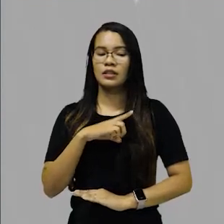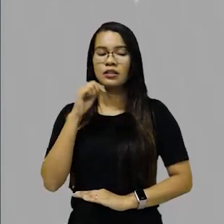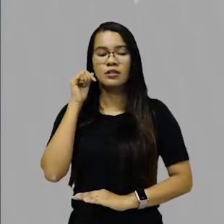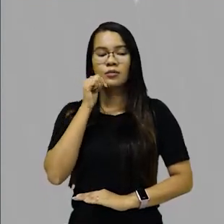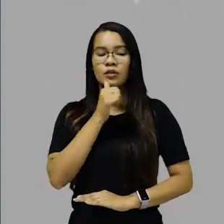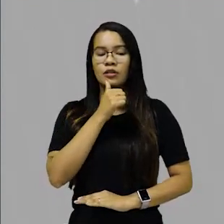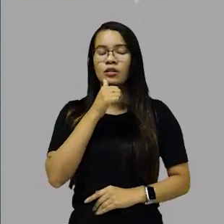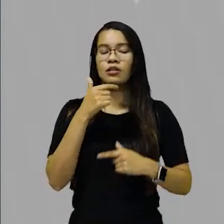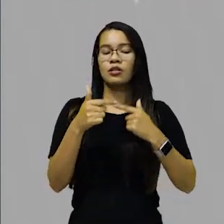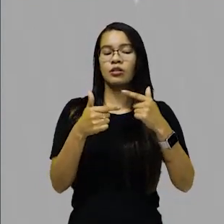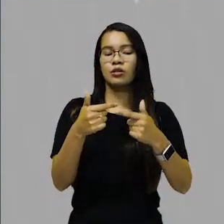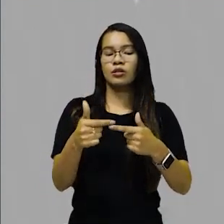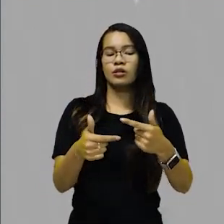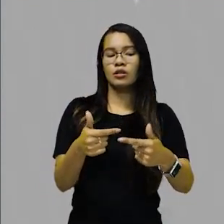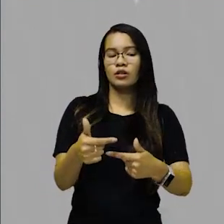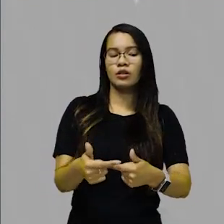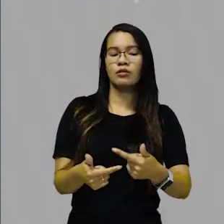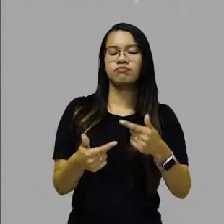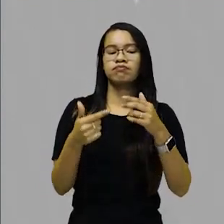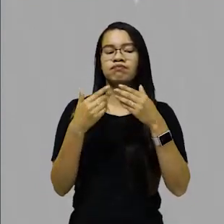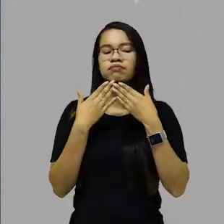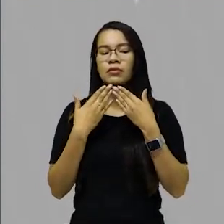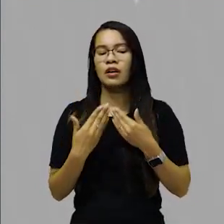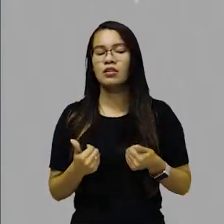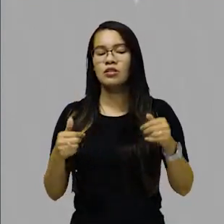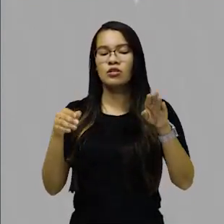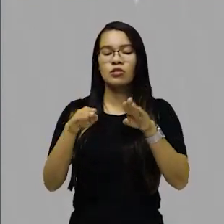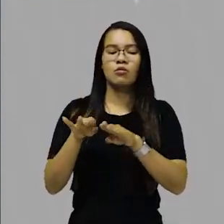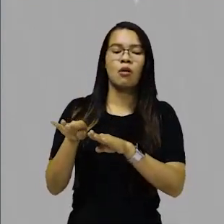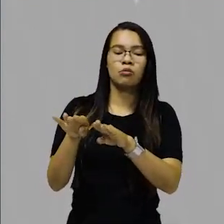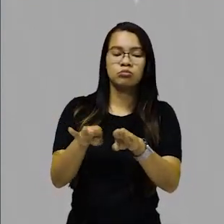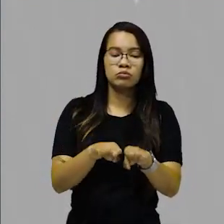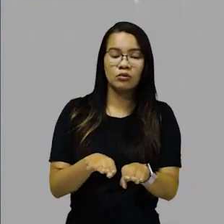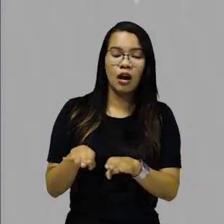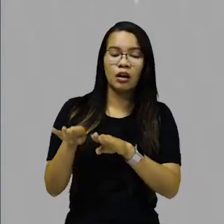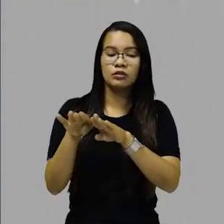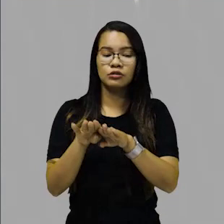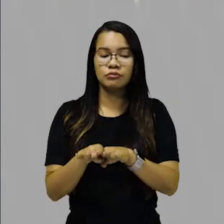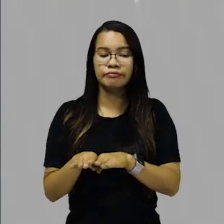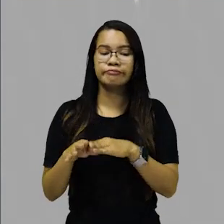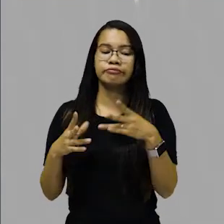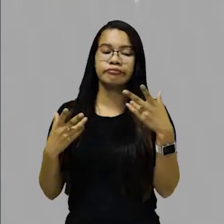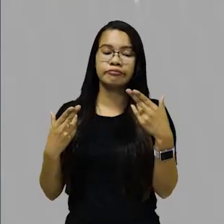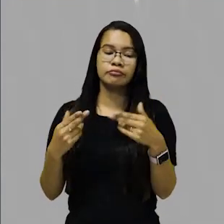mulheres lutando por igualdade de condições de trabalho nas indústrias.